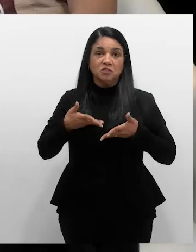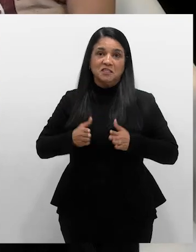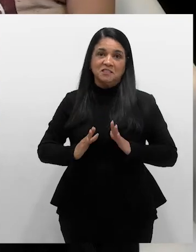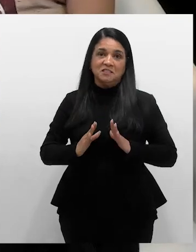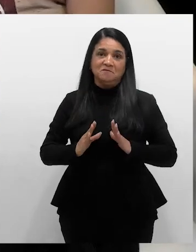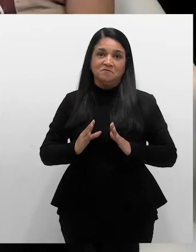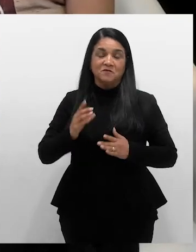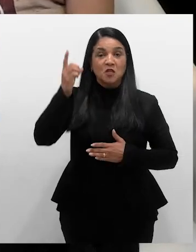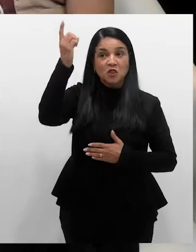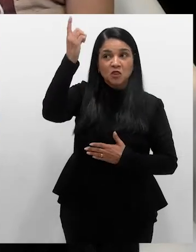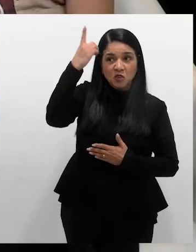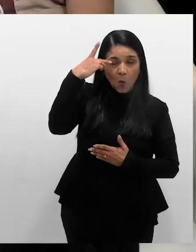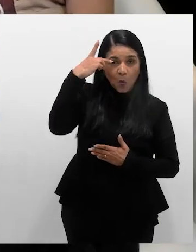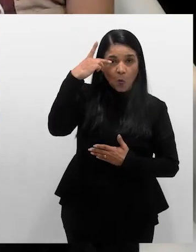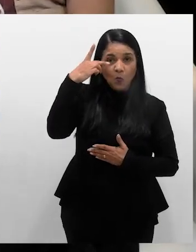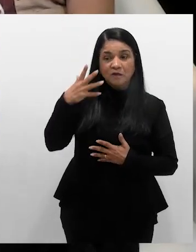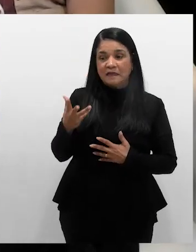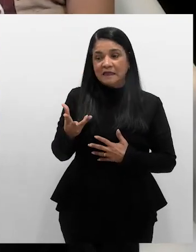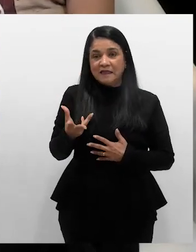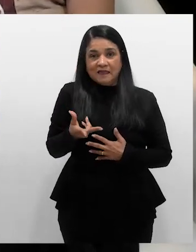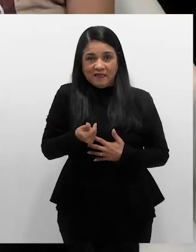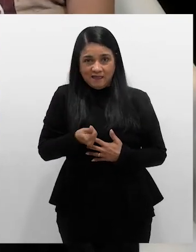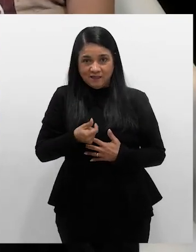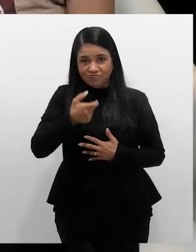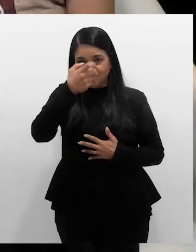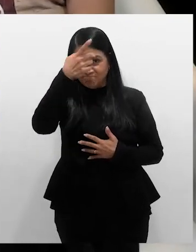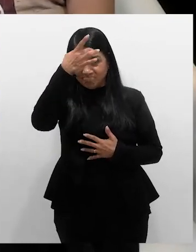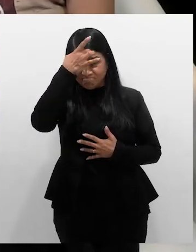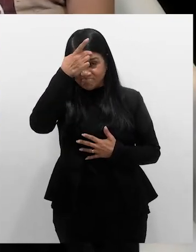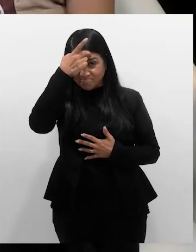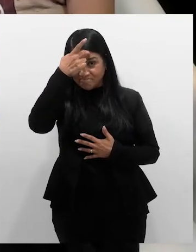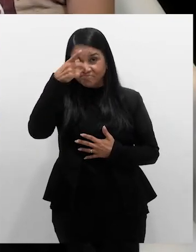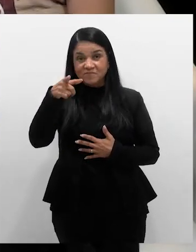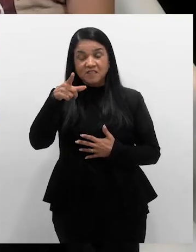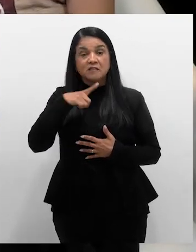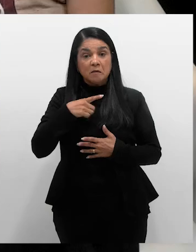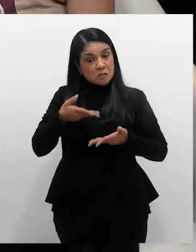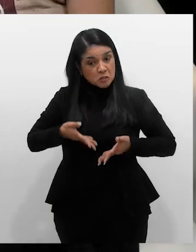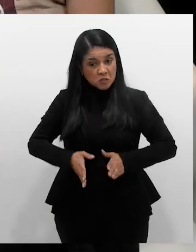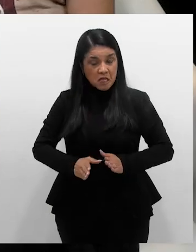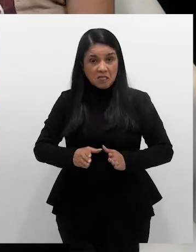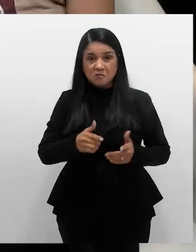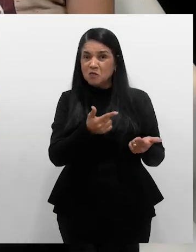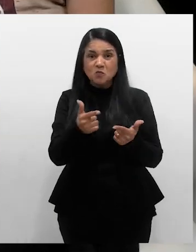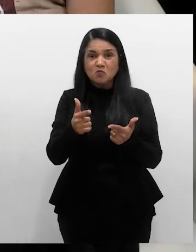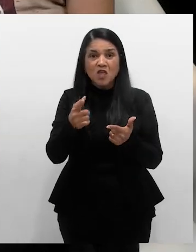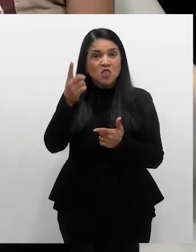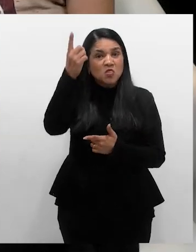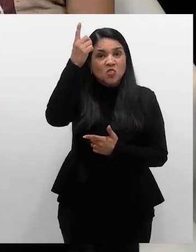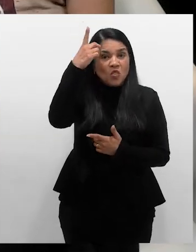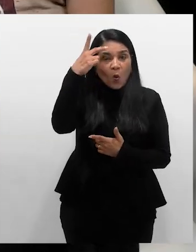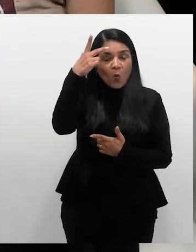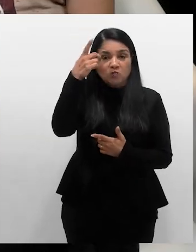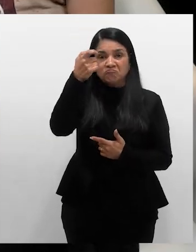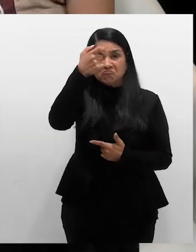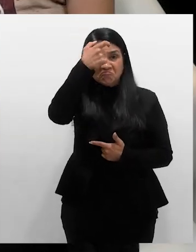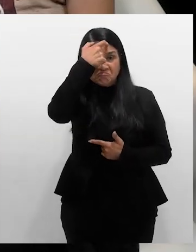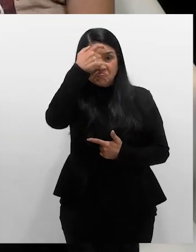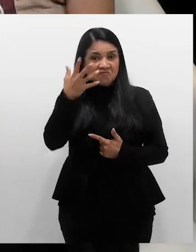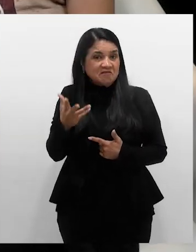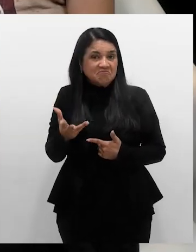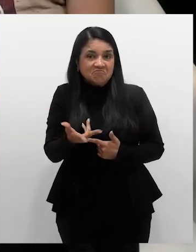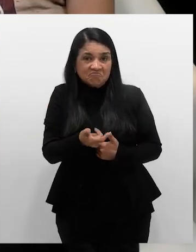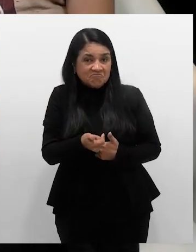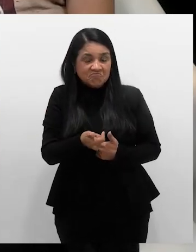dois. A gente conhece muita gente talentosa que não tem vocação para aquele trabalho. Inúmeras. E outros são vocacionados, não são talentosos, mas ao longo da